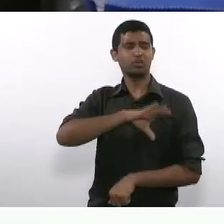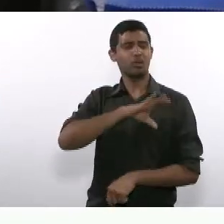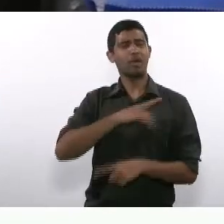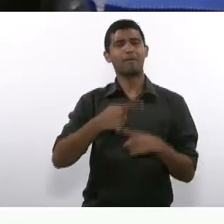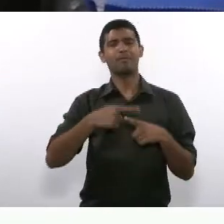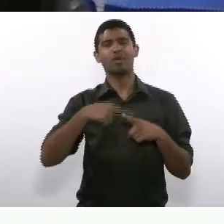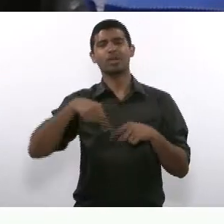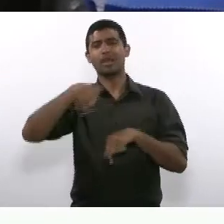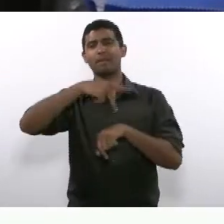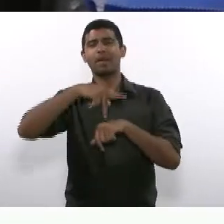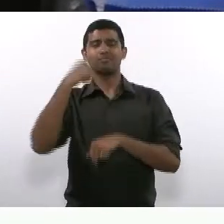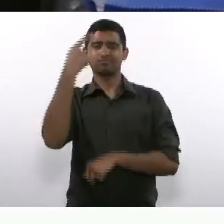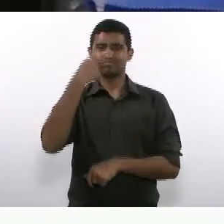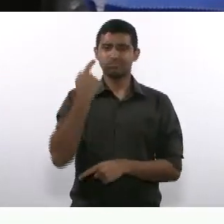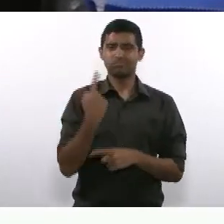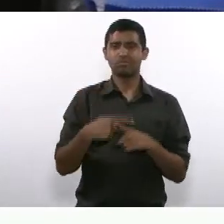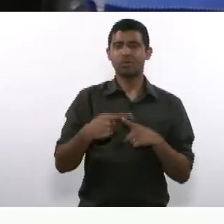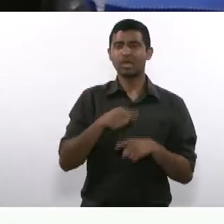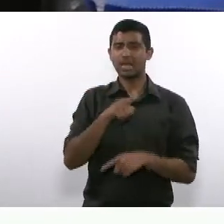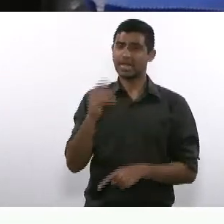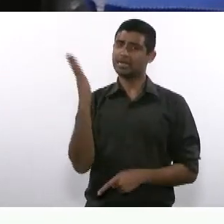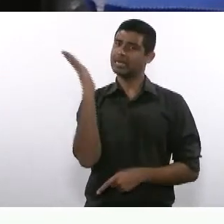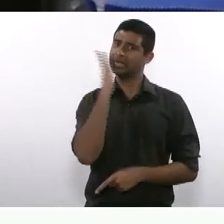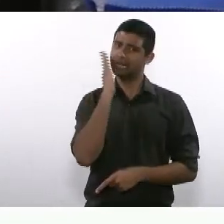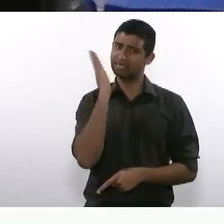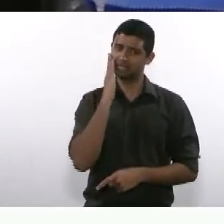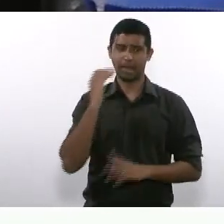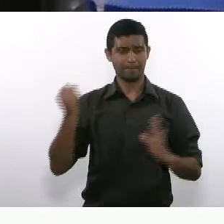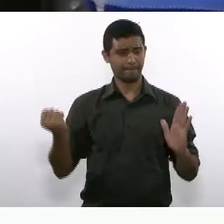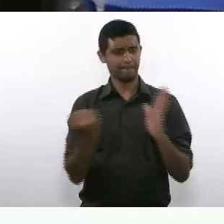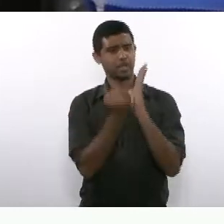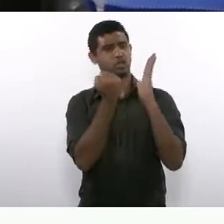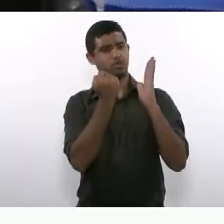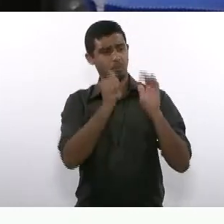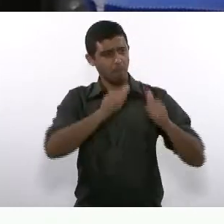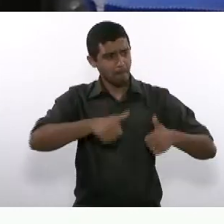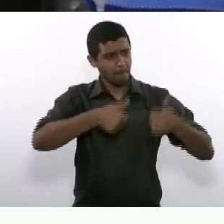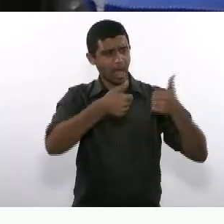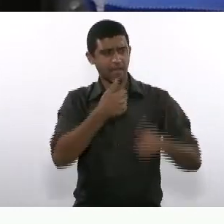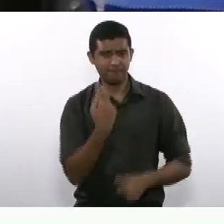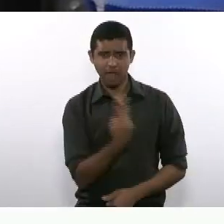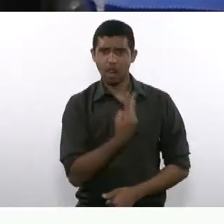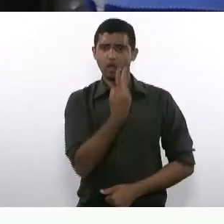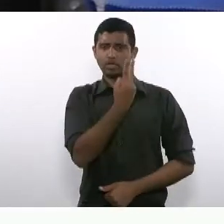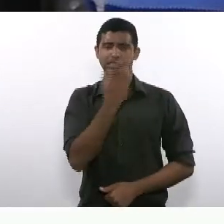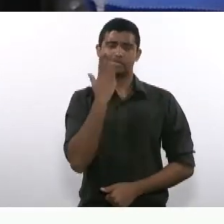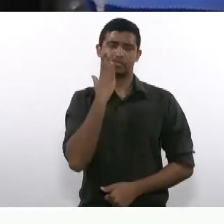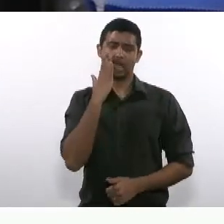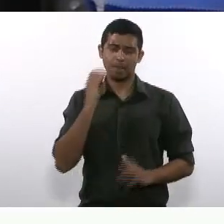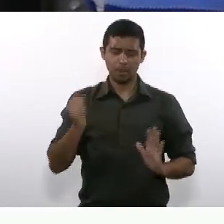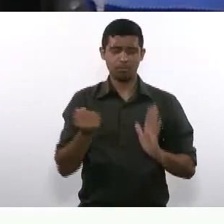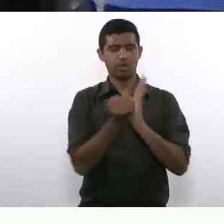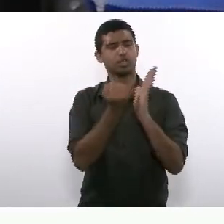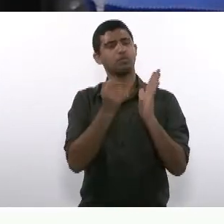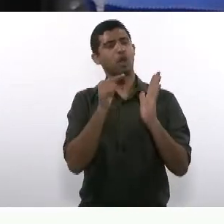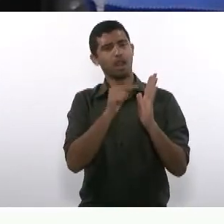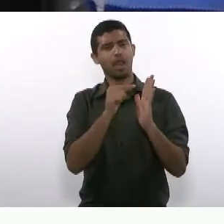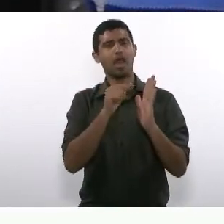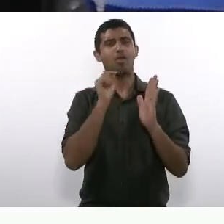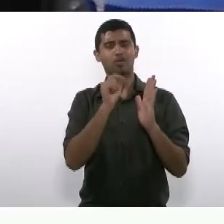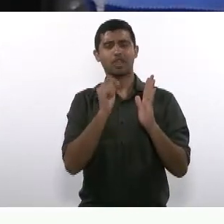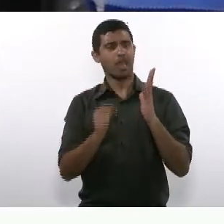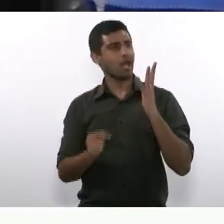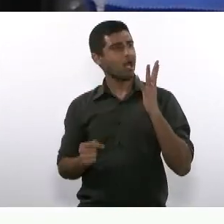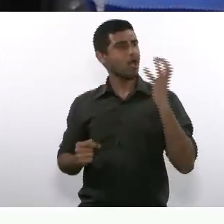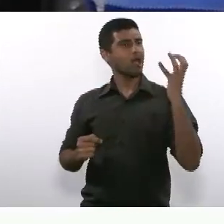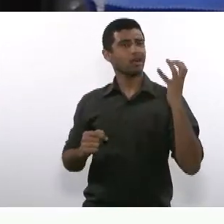eles souberam potencializar os seus patrimônios e fazer desses patrimônios um atrativo